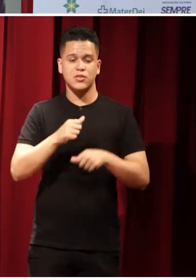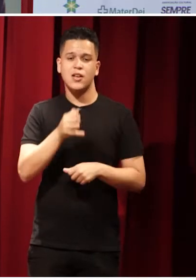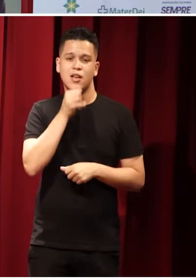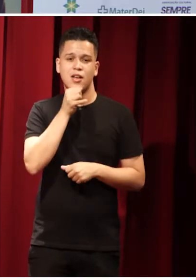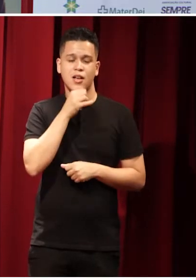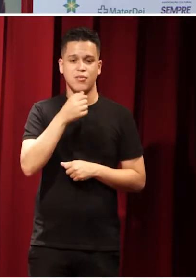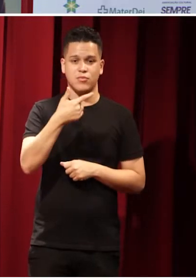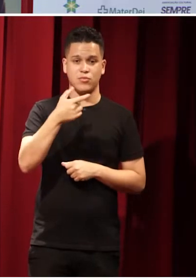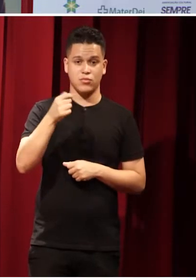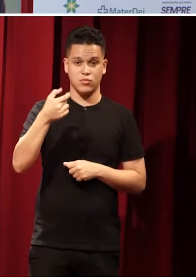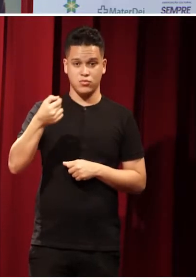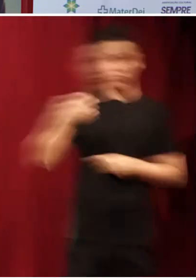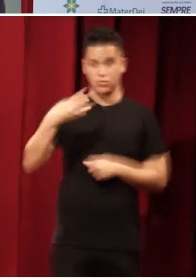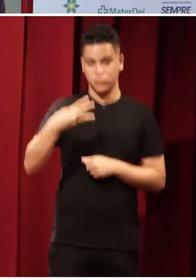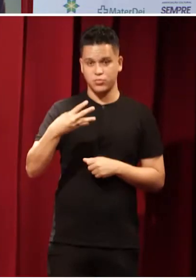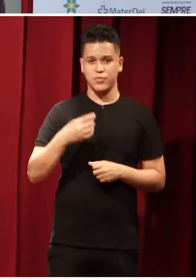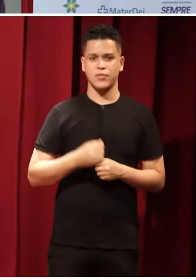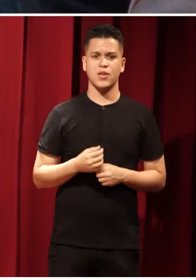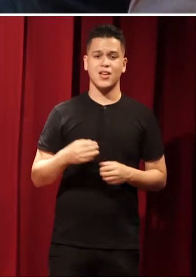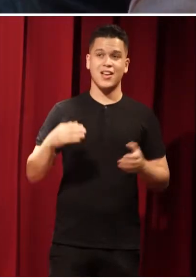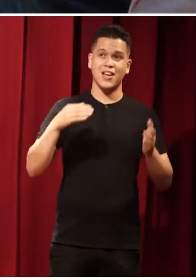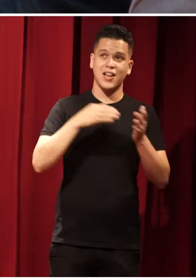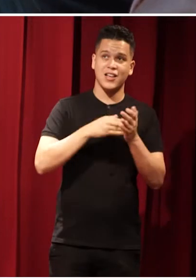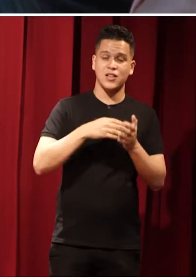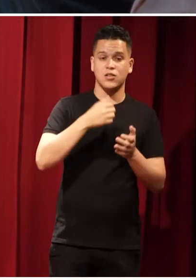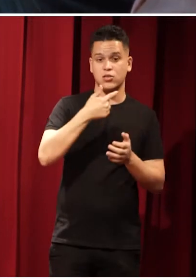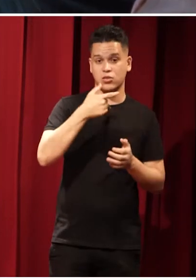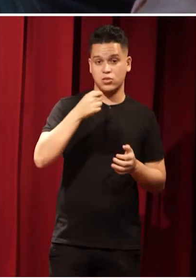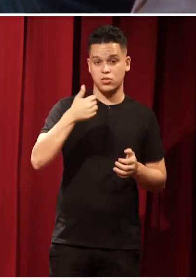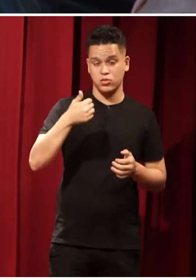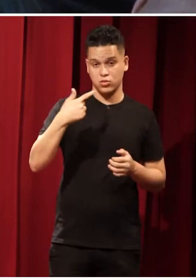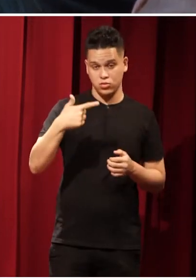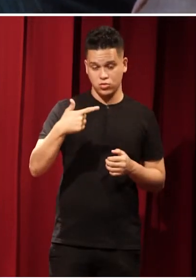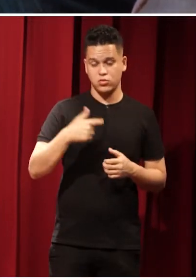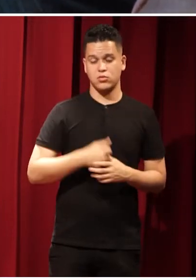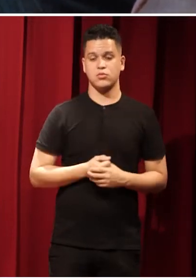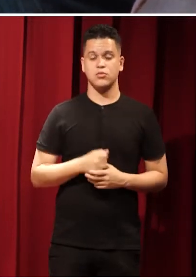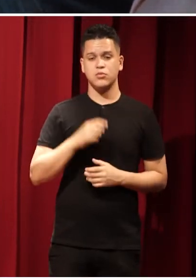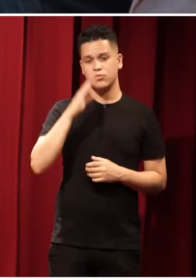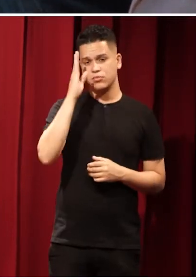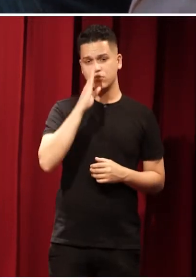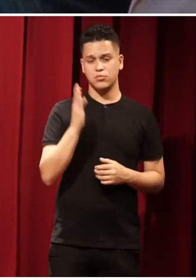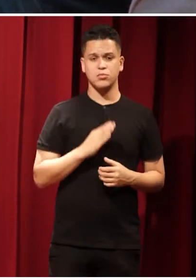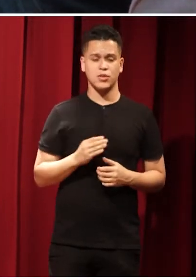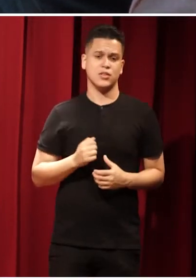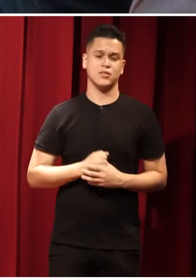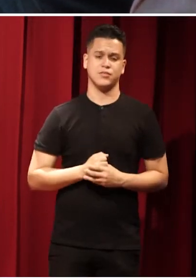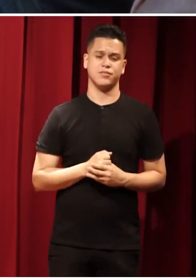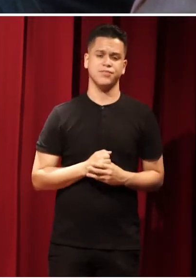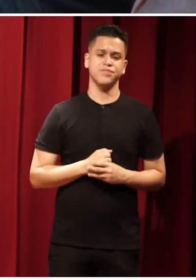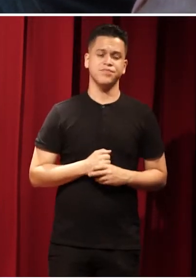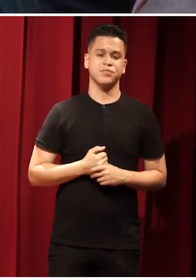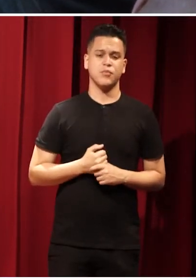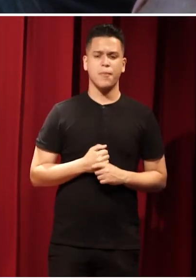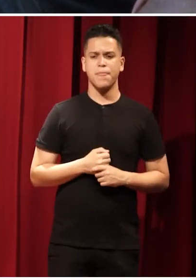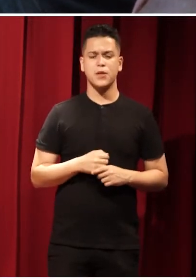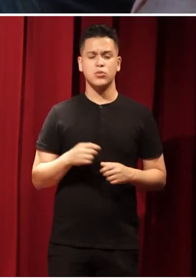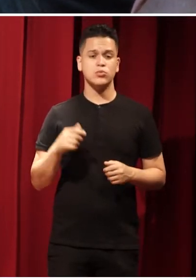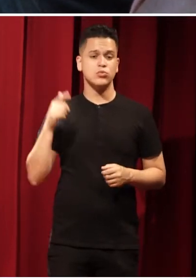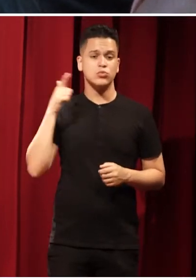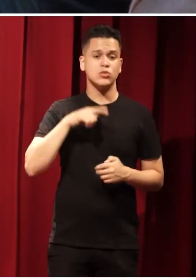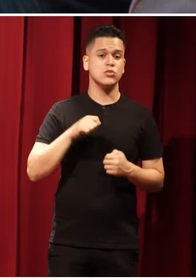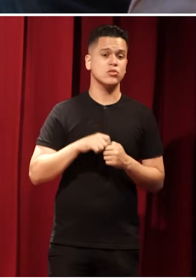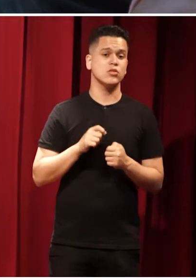entre 2004 e 2012... A plateia observa atentamente. Pouca gente sabe disso. O Brasil é o país que,